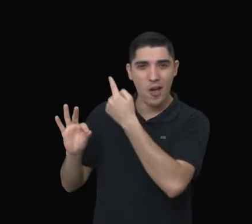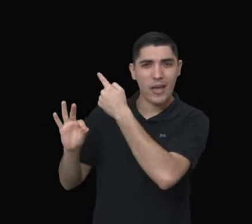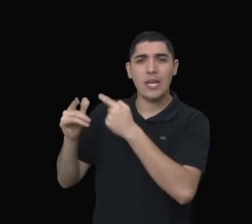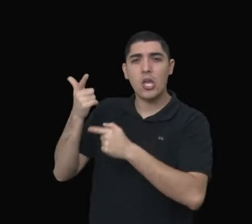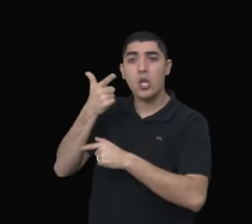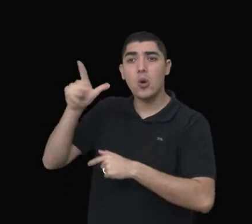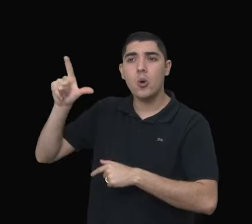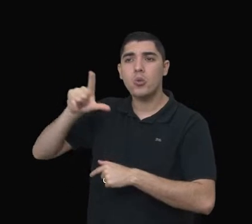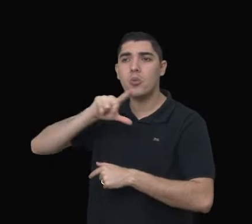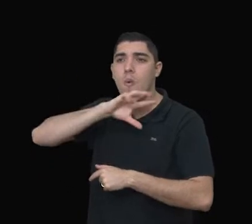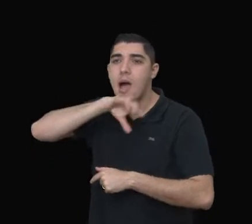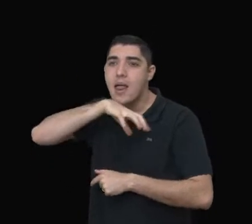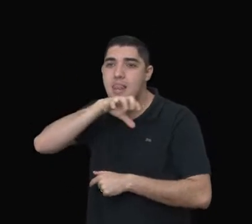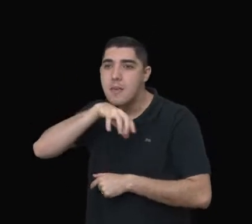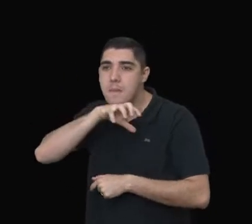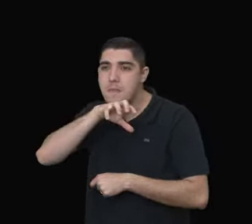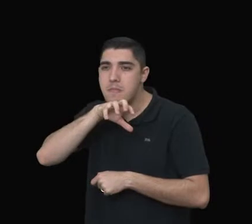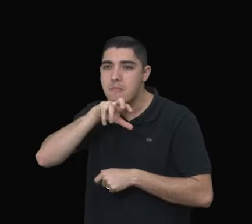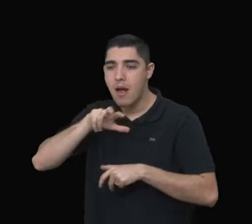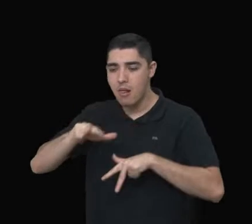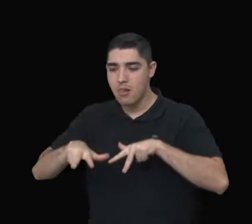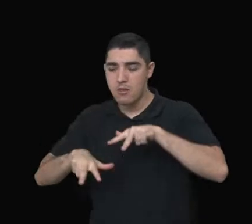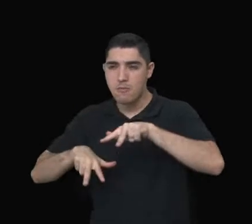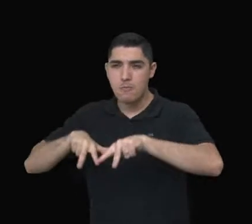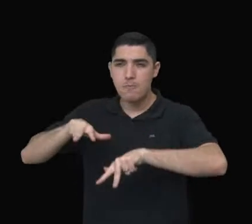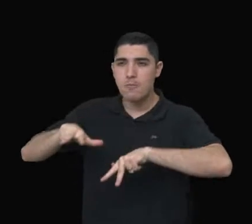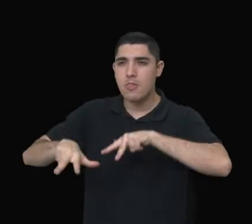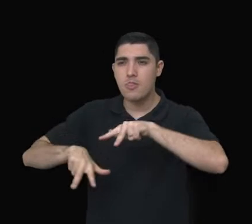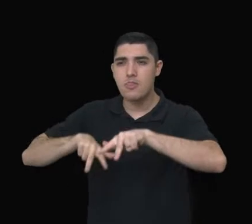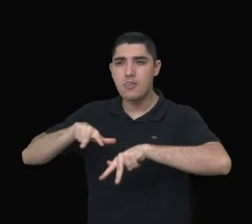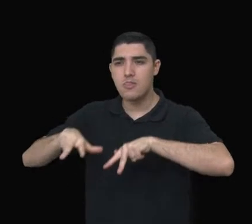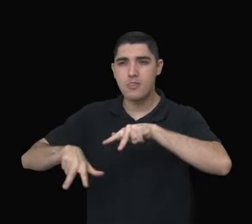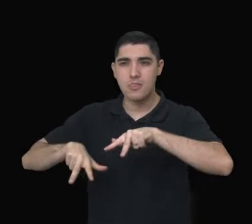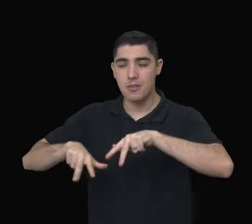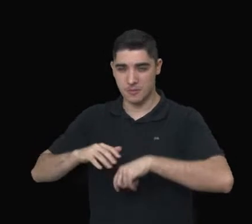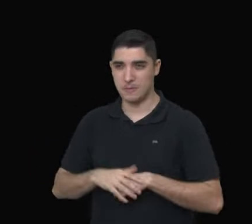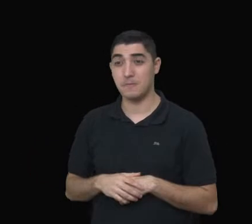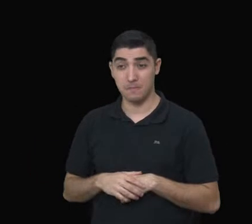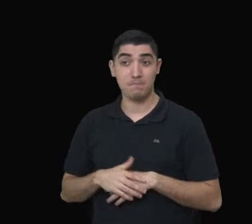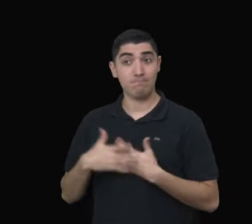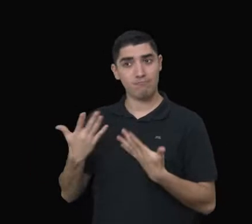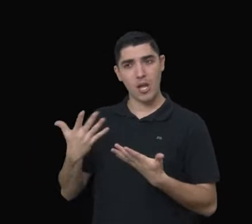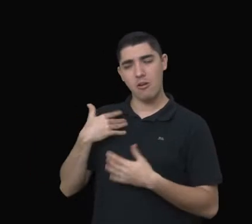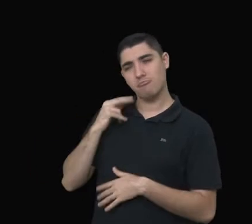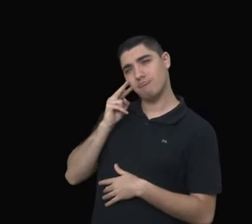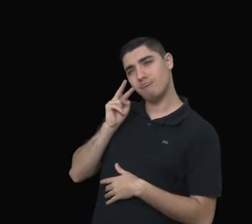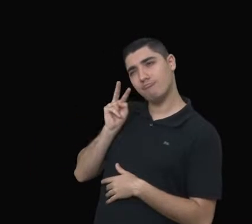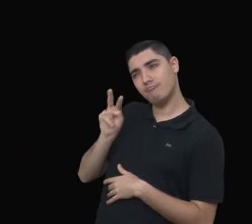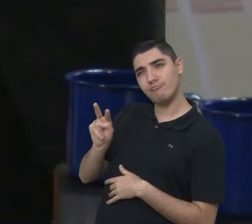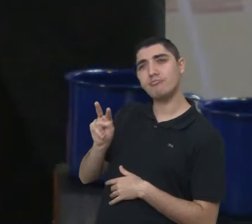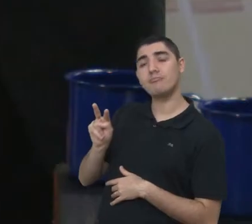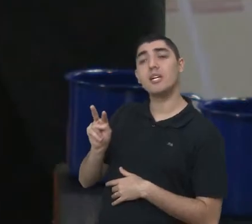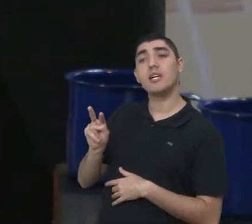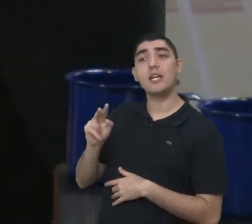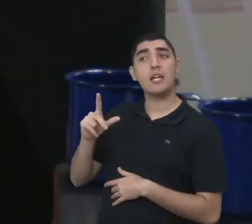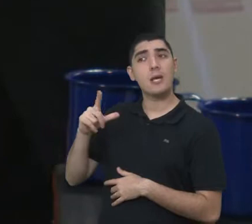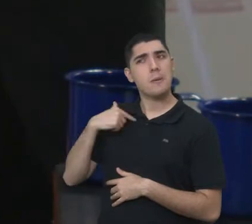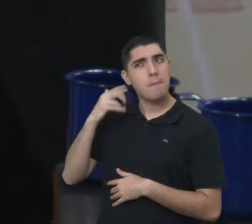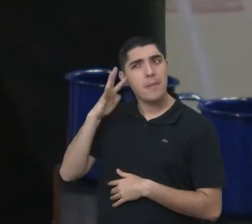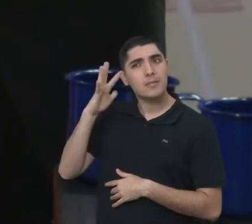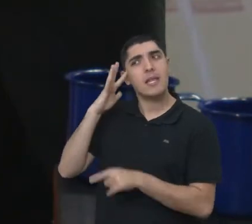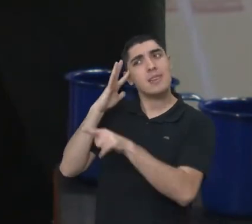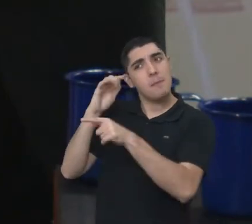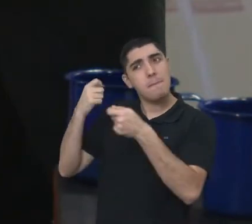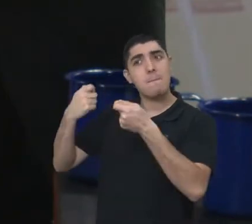acho que é um camaleão, eu acho. E é o mascote oficial lá do festival. E então, eu sabia que na arte tinha que